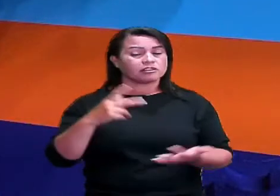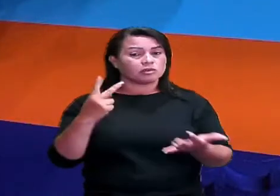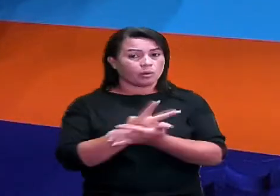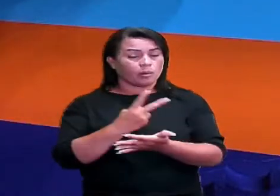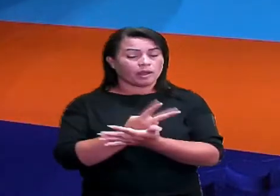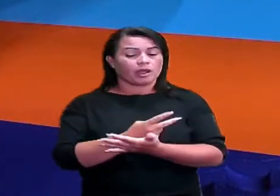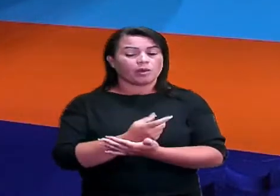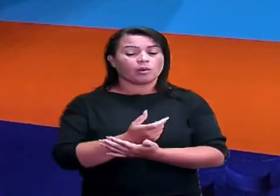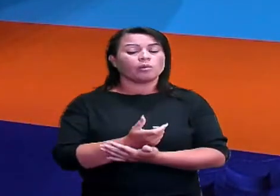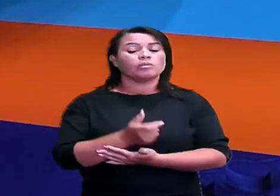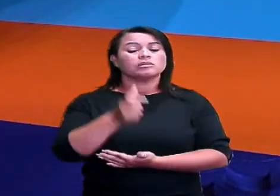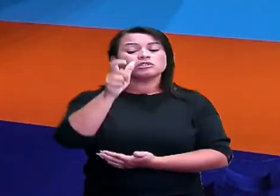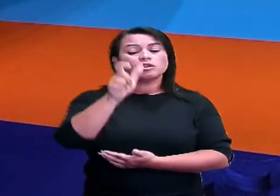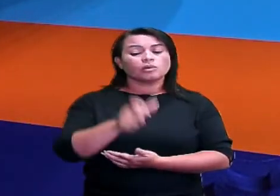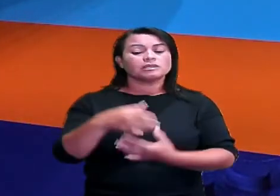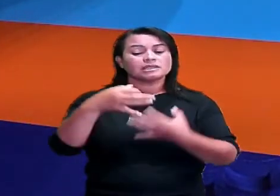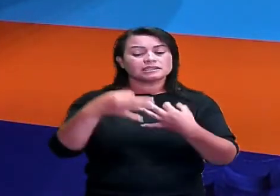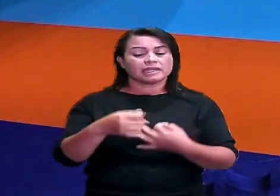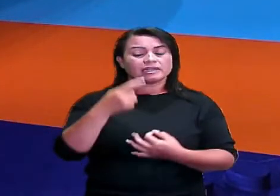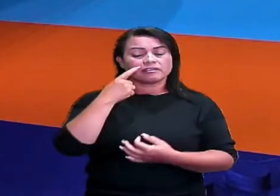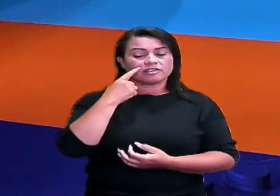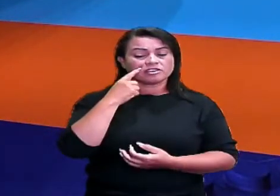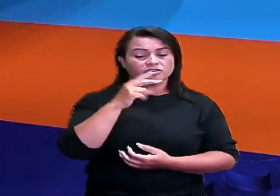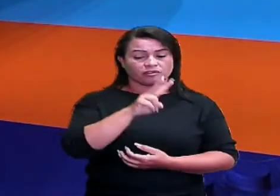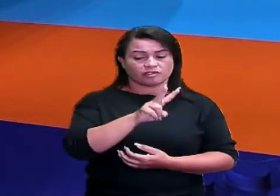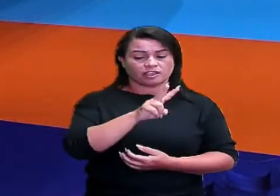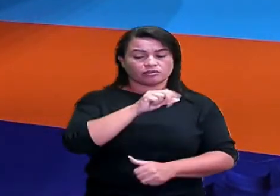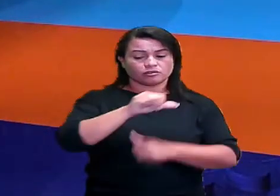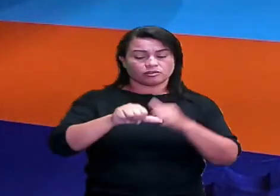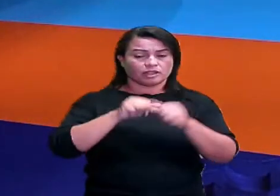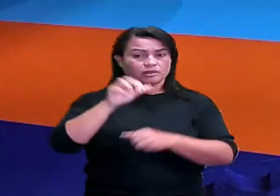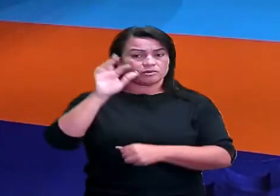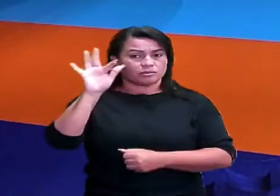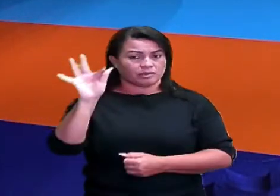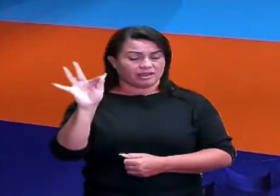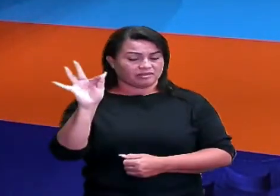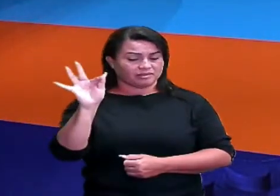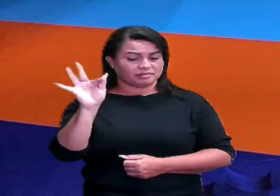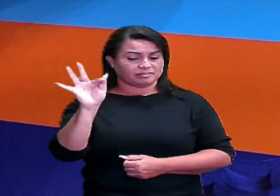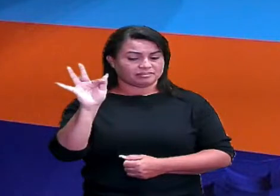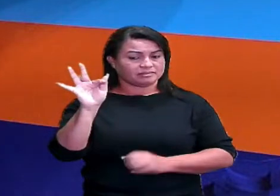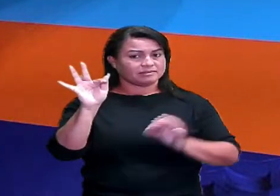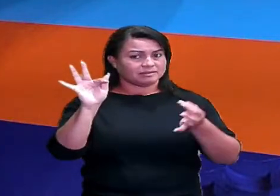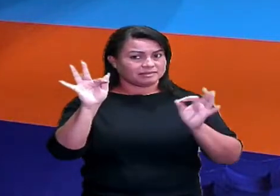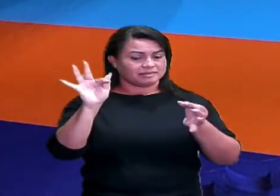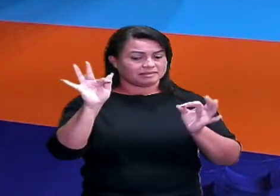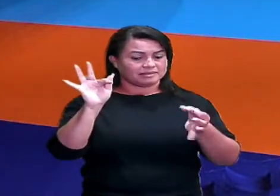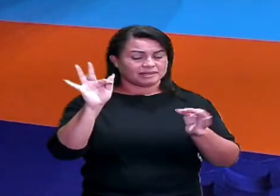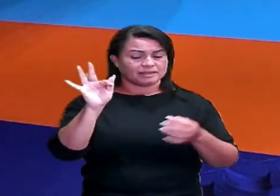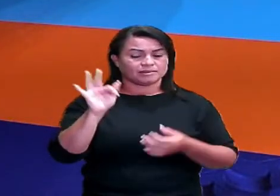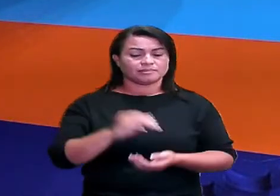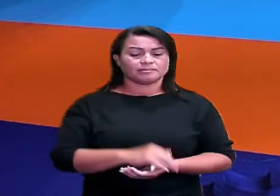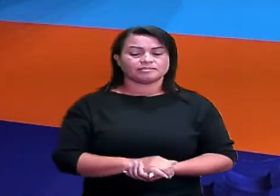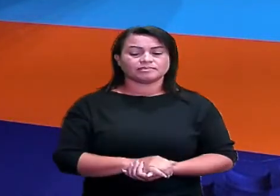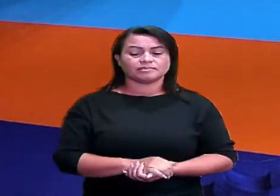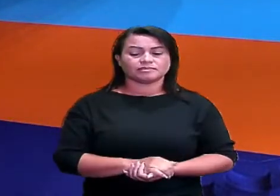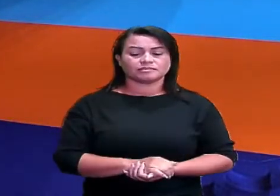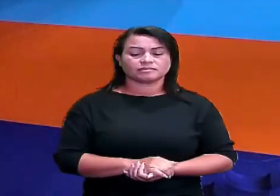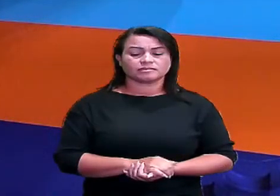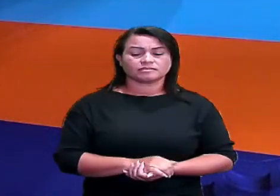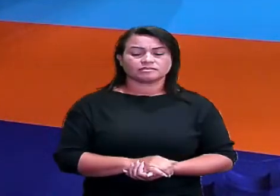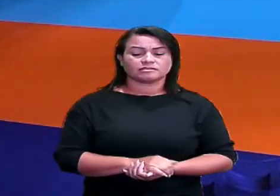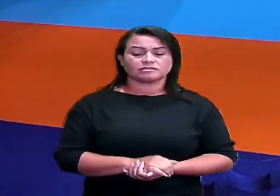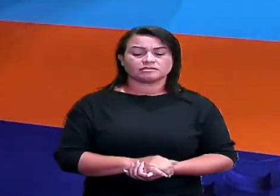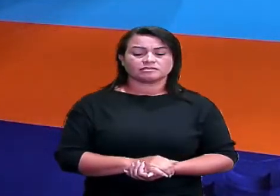escritas corretamente, ó. Aqui eu tenho V e aqui eu vou colocar a correta, farofa.